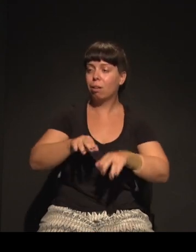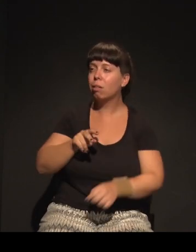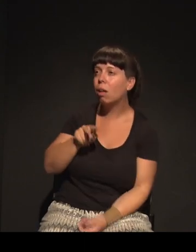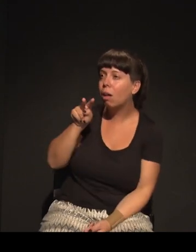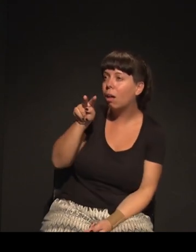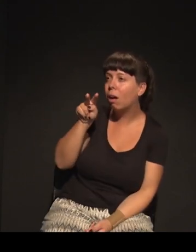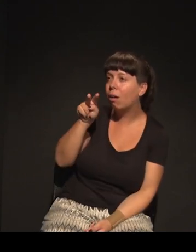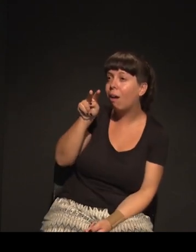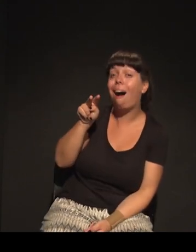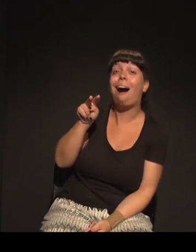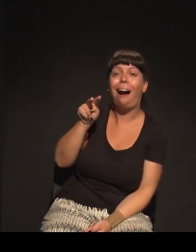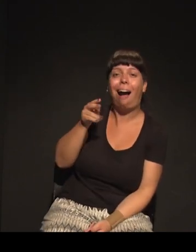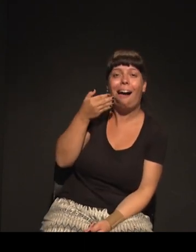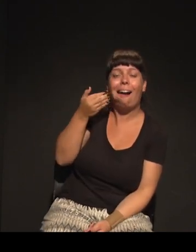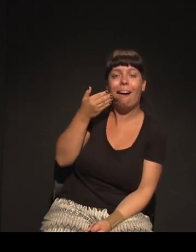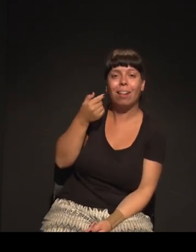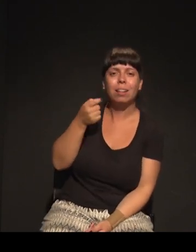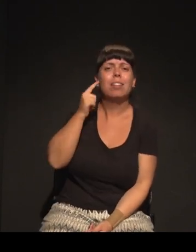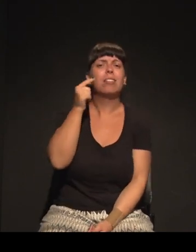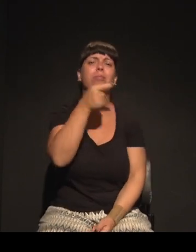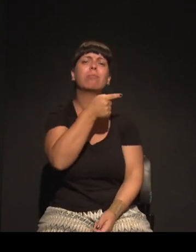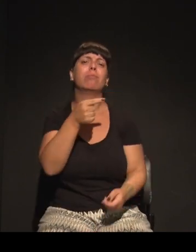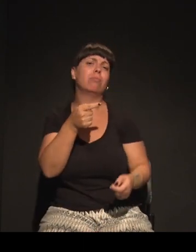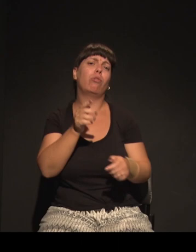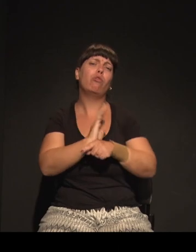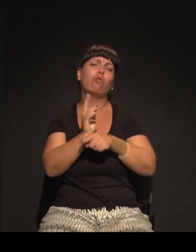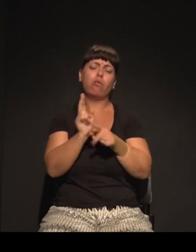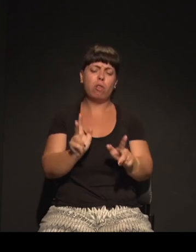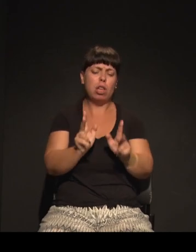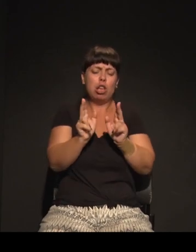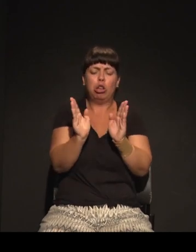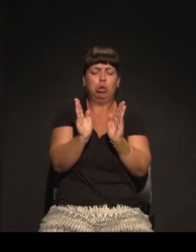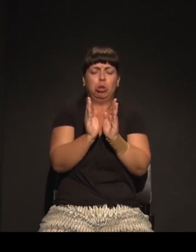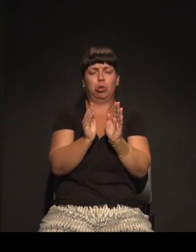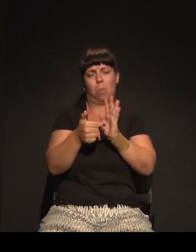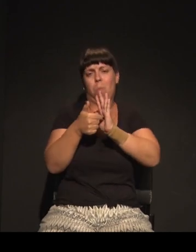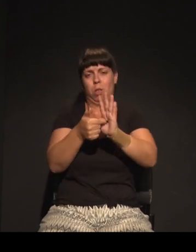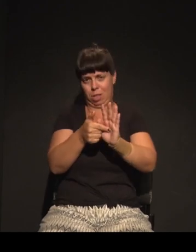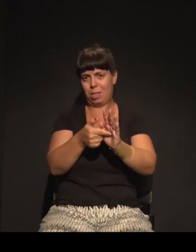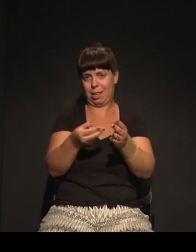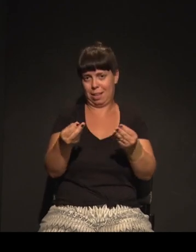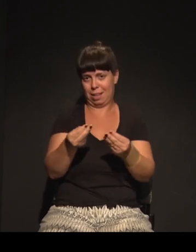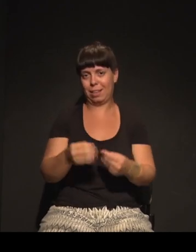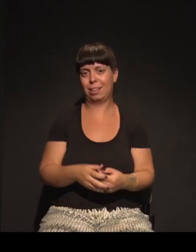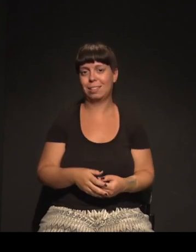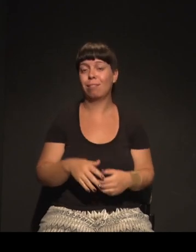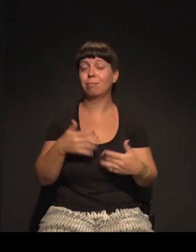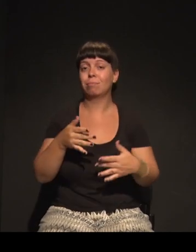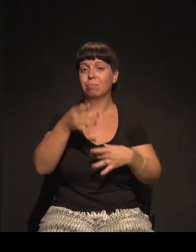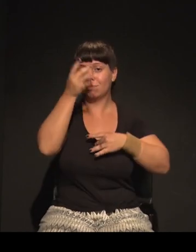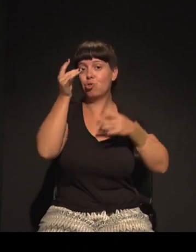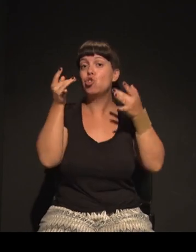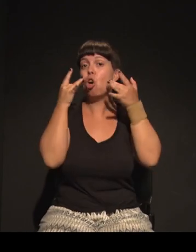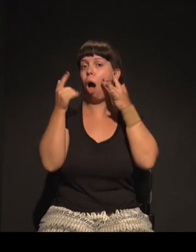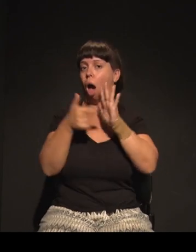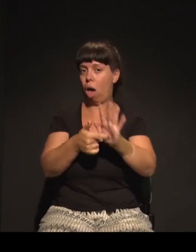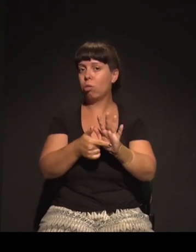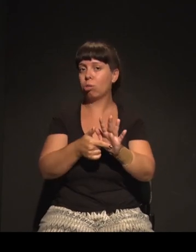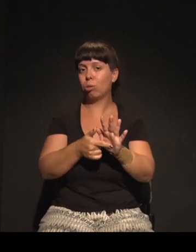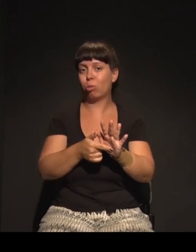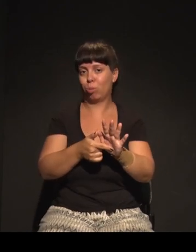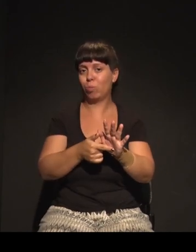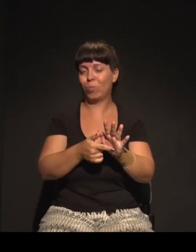vocês viram uma parte pequena é como eles fazem também eles ensino em senão também a história